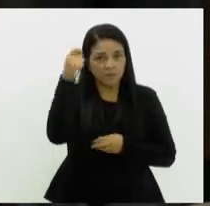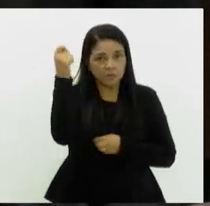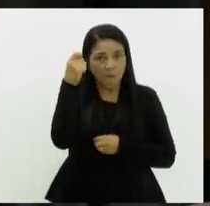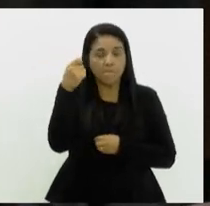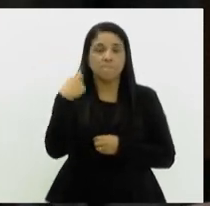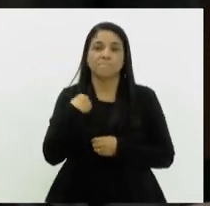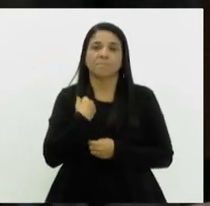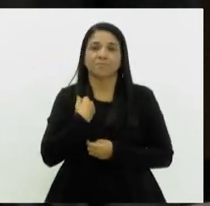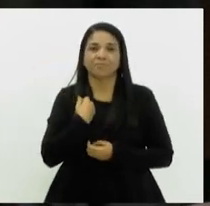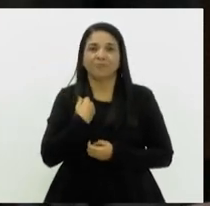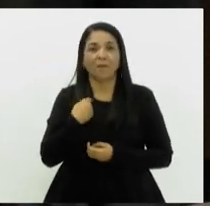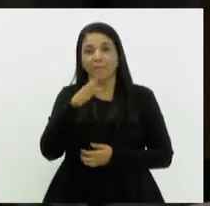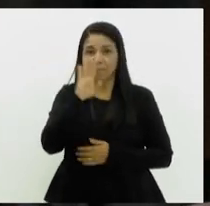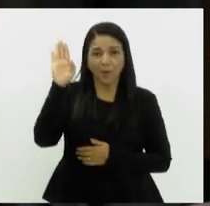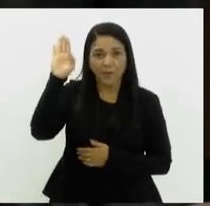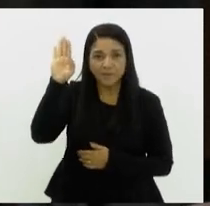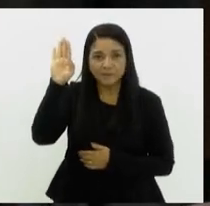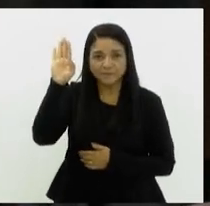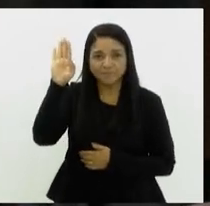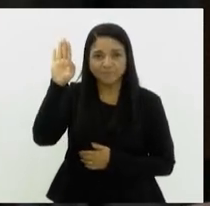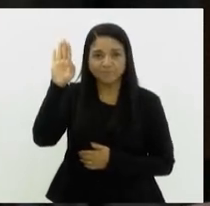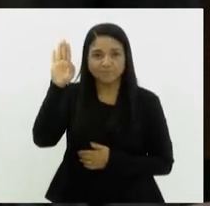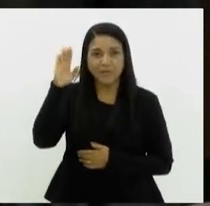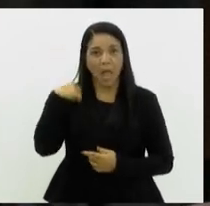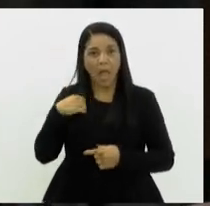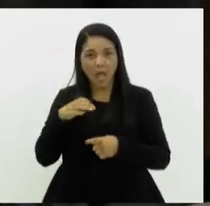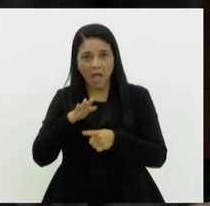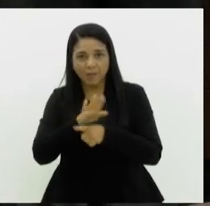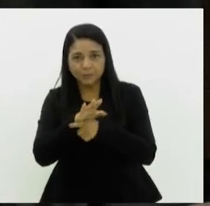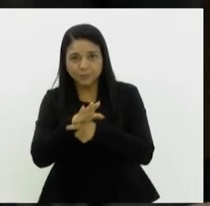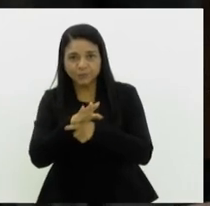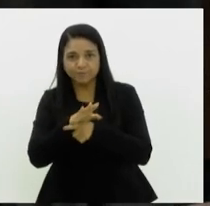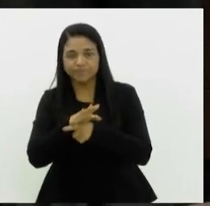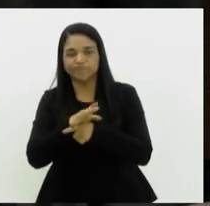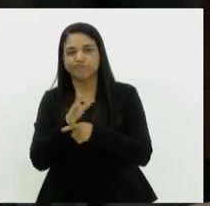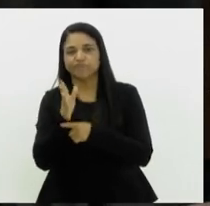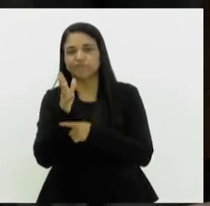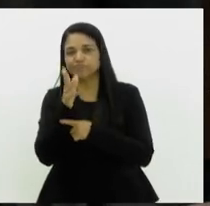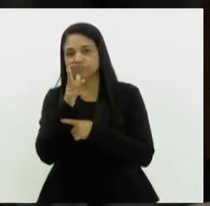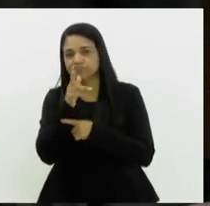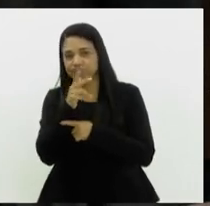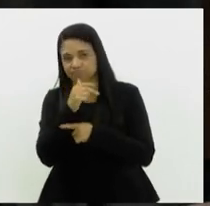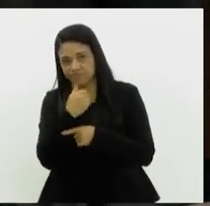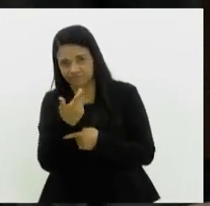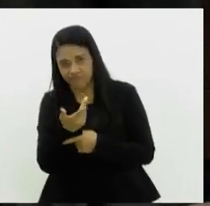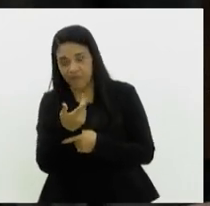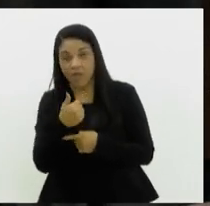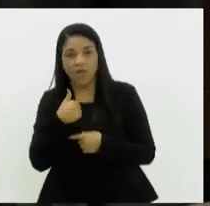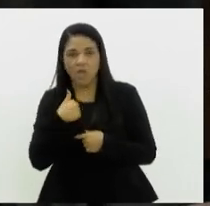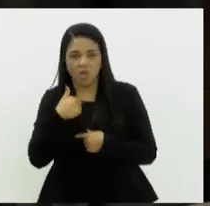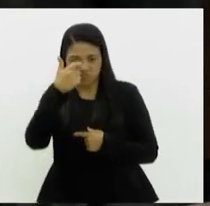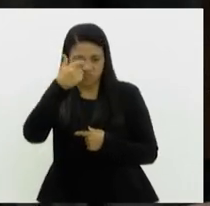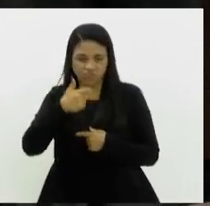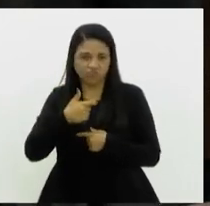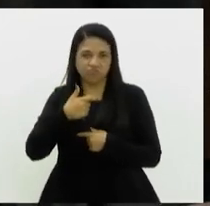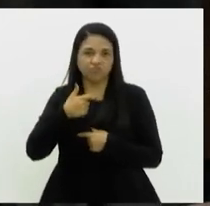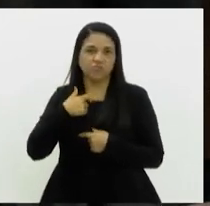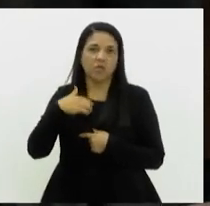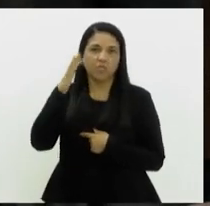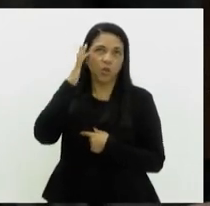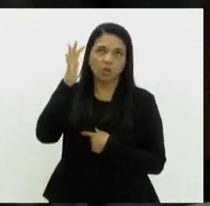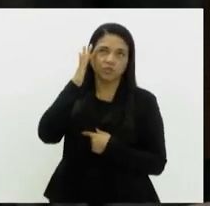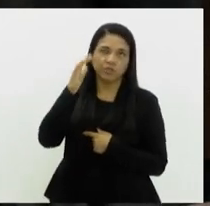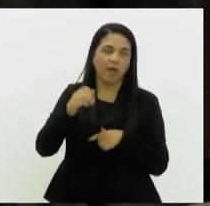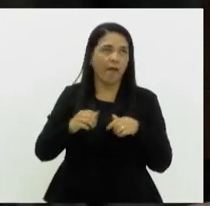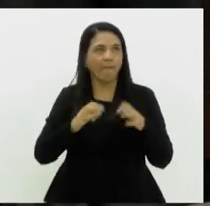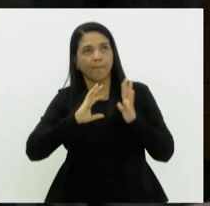promessa, mas a ajuda não tem chegado a tempo, presidente. Isso eu não faço com nenhum cunho ideológico de A ou de B,